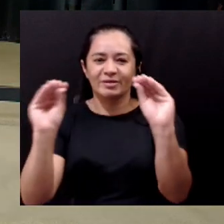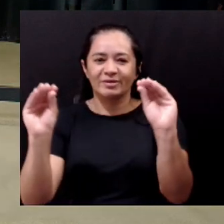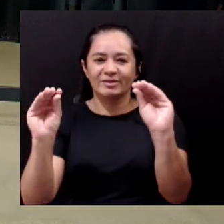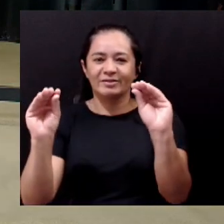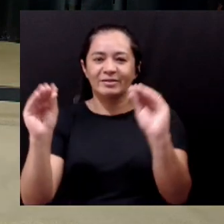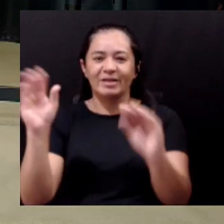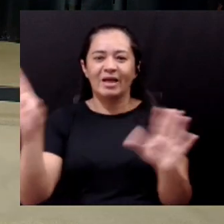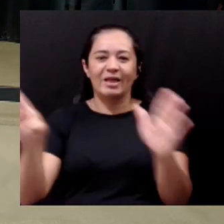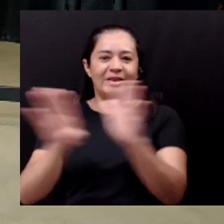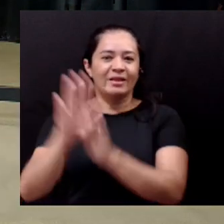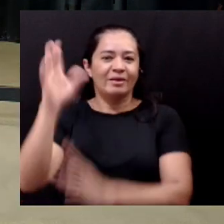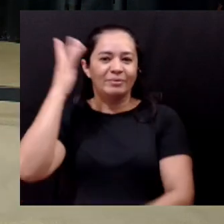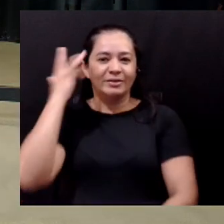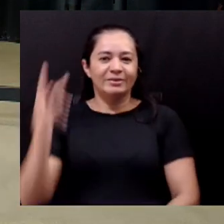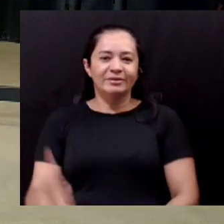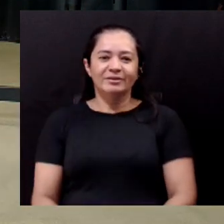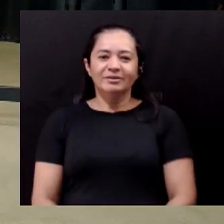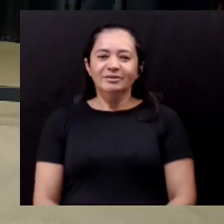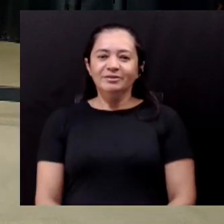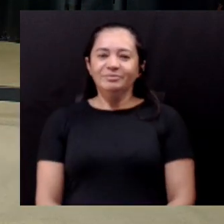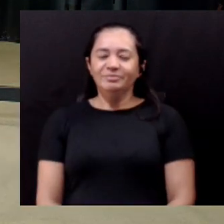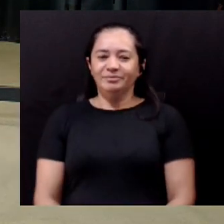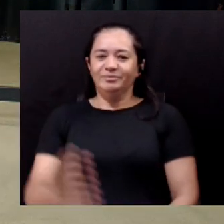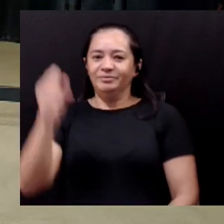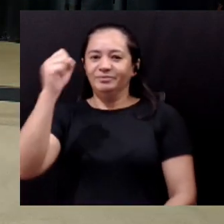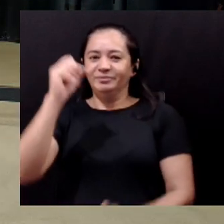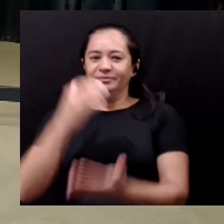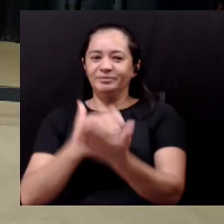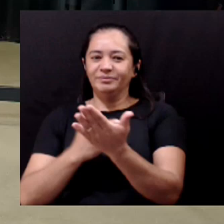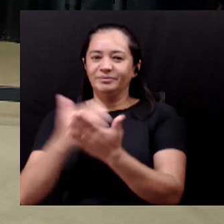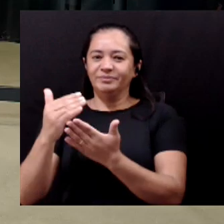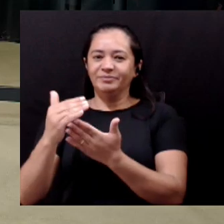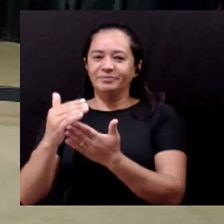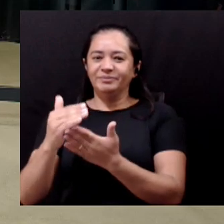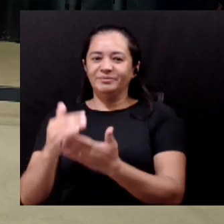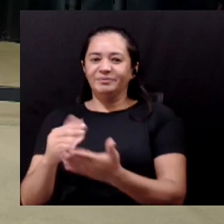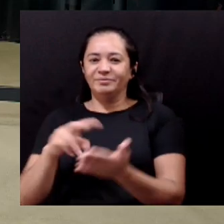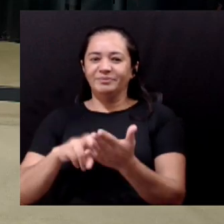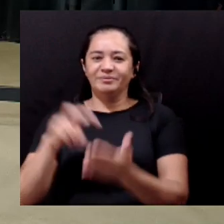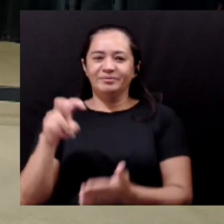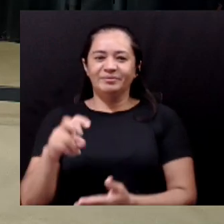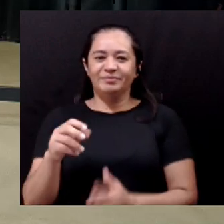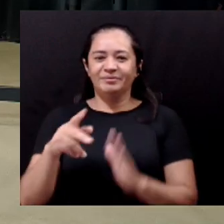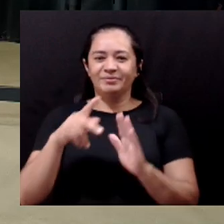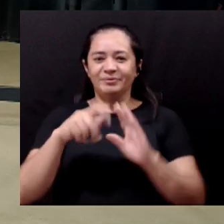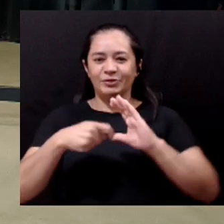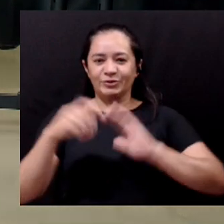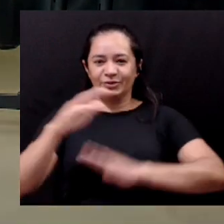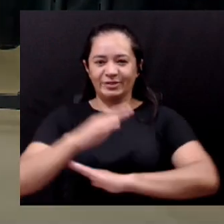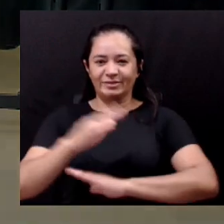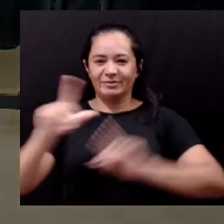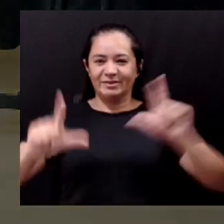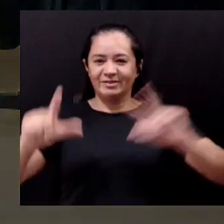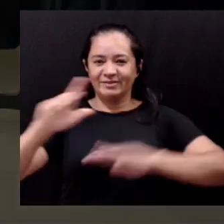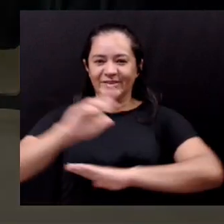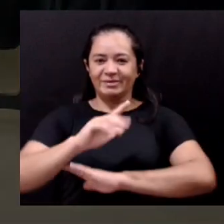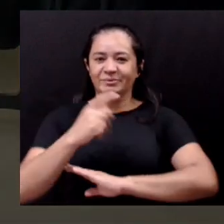a partir das 8 da manhã, com mais uma edição do Estúdio Câmara ao vivo aqui na TV Câmara Campinas.